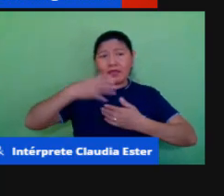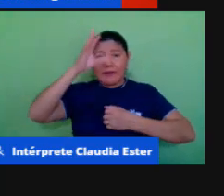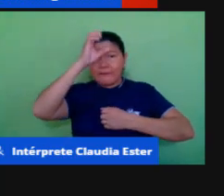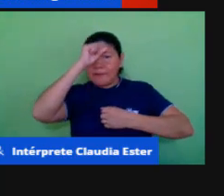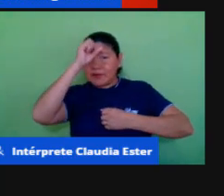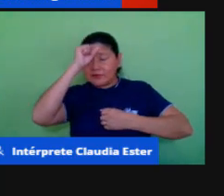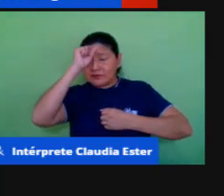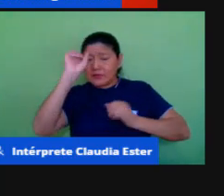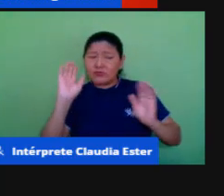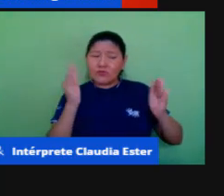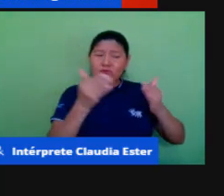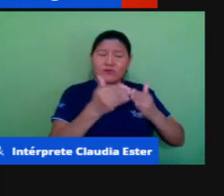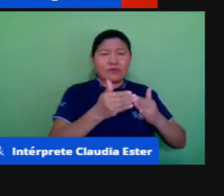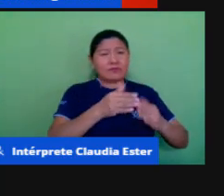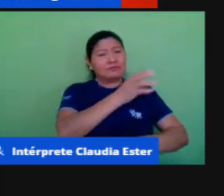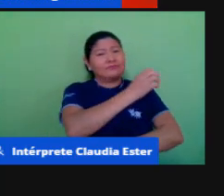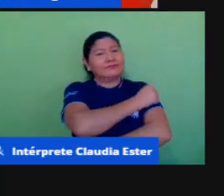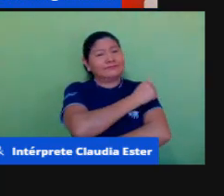aprendizagem centrada no aluno.